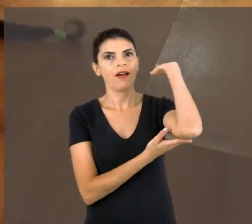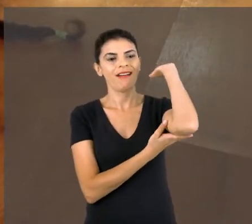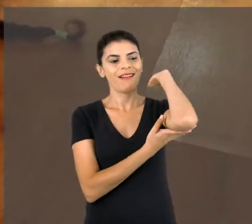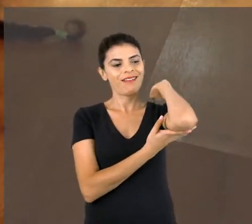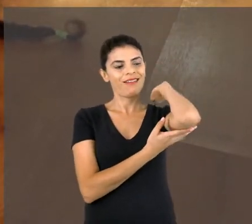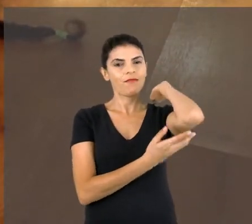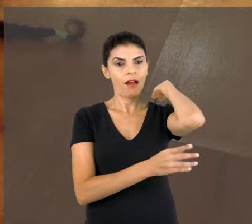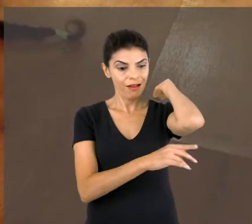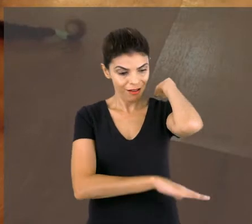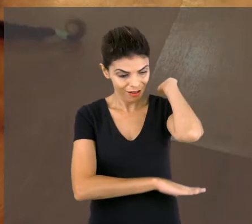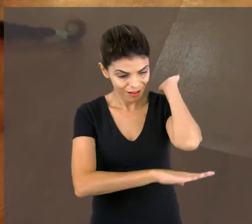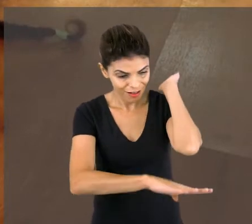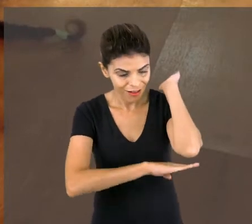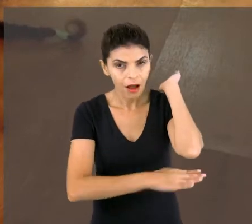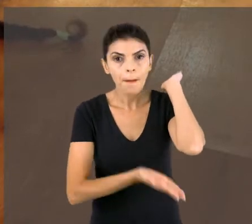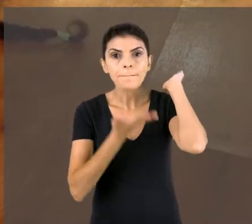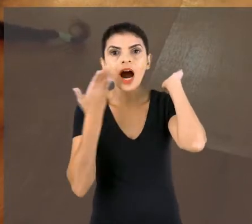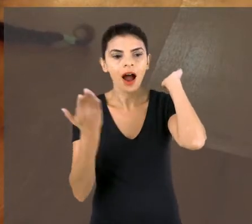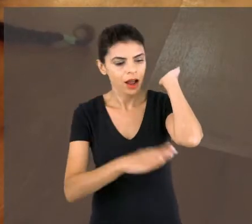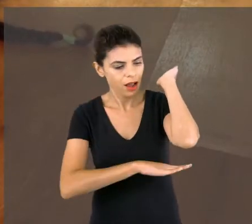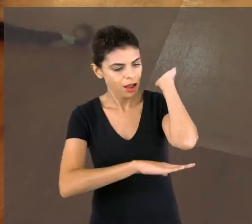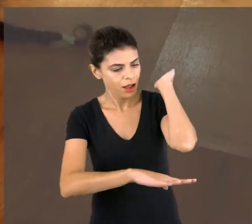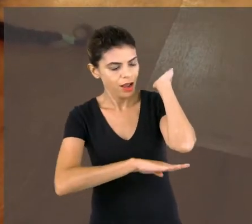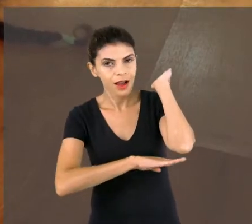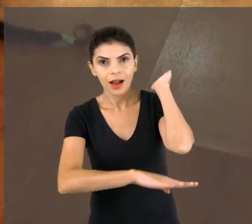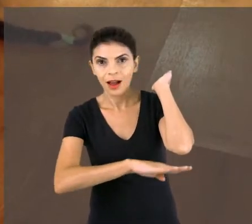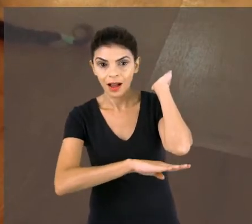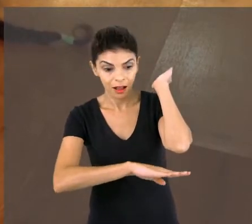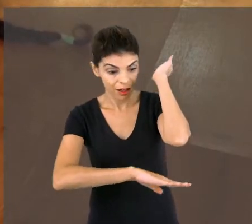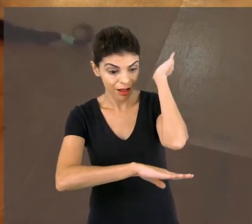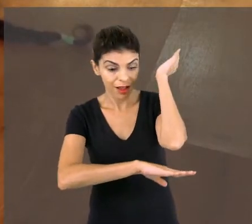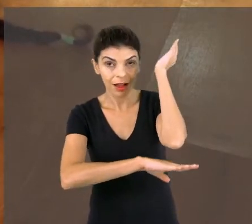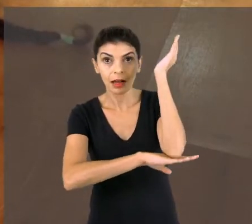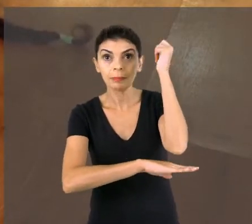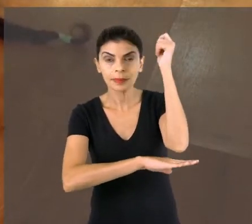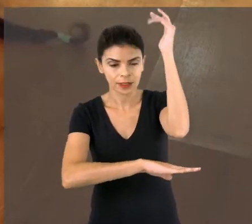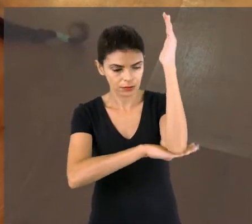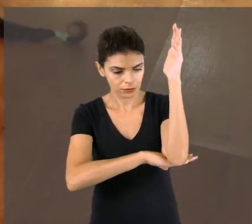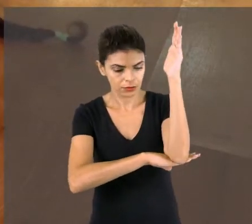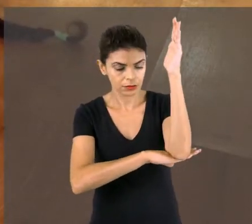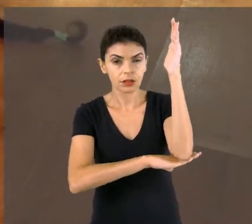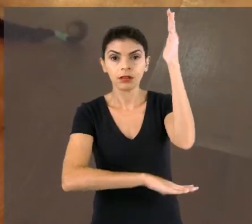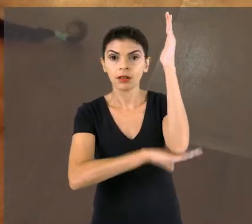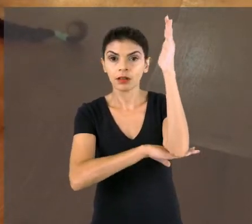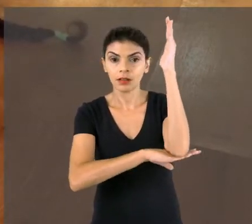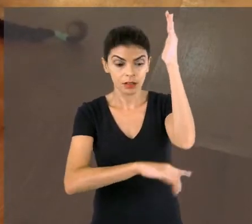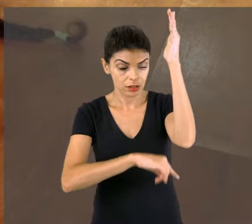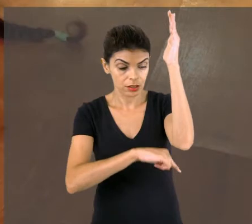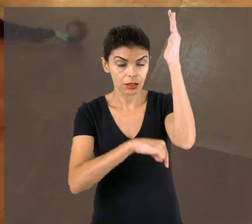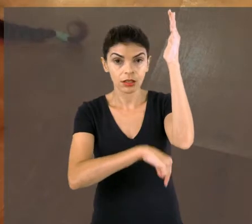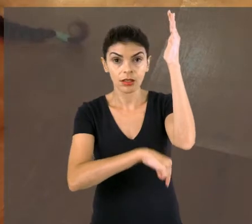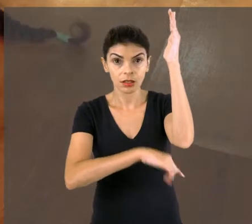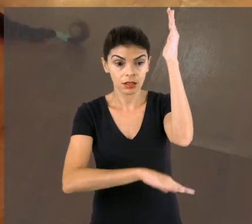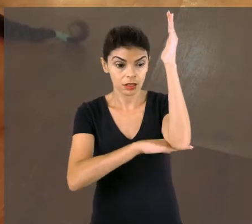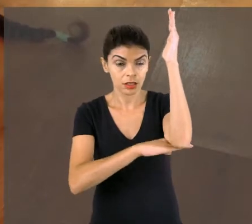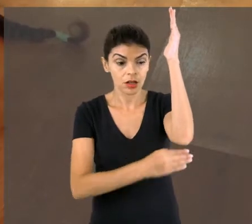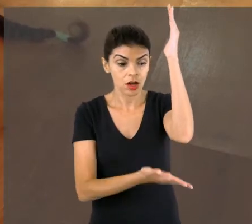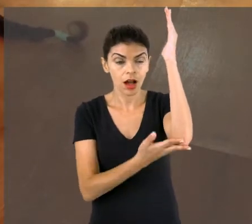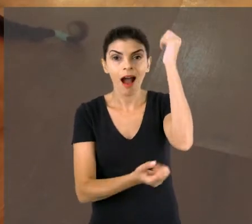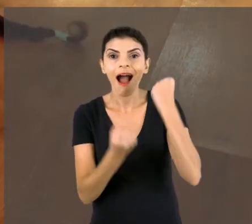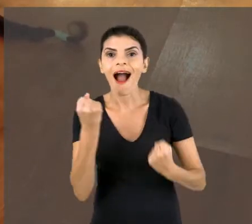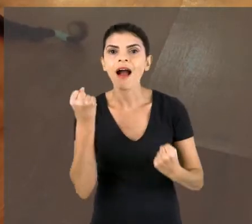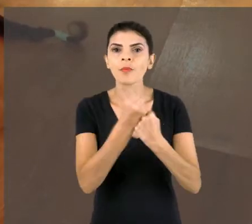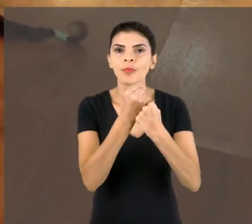cotovelo vai começar a se distanciar do solo. E aqui a gente precisa justamente esse apoio do cotovelo com o chão. O